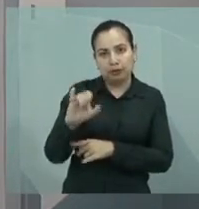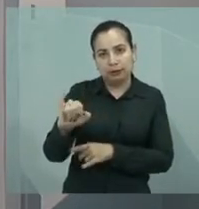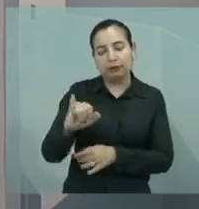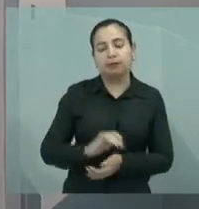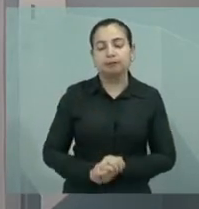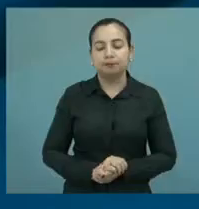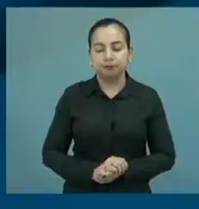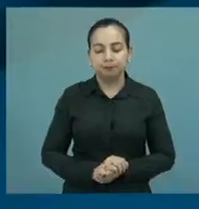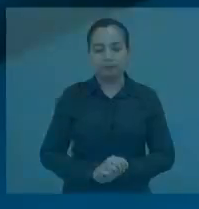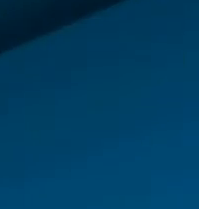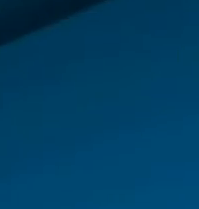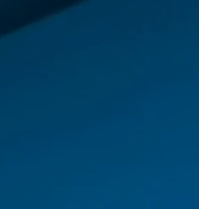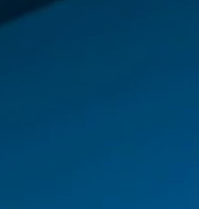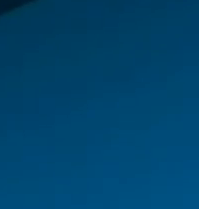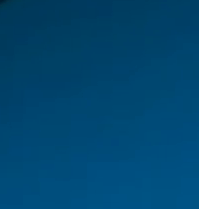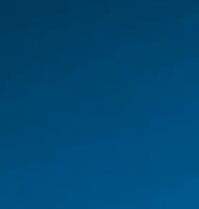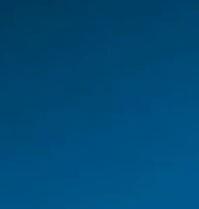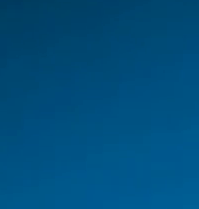só.